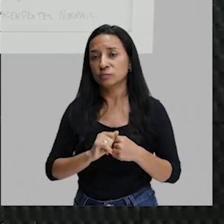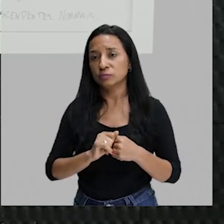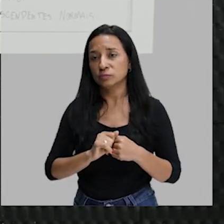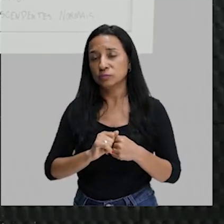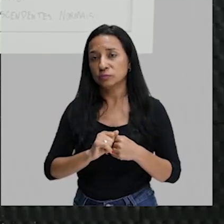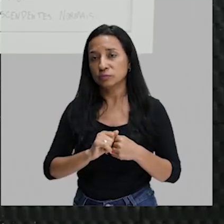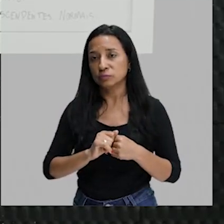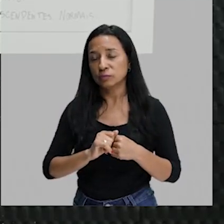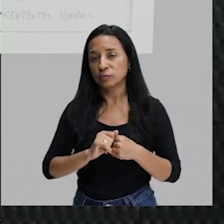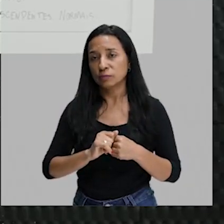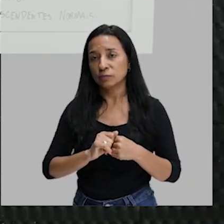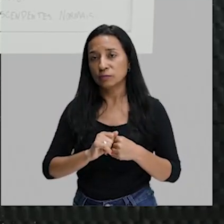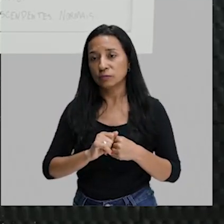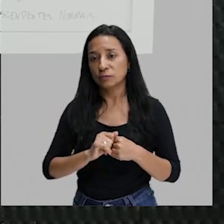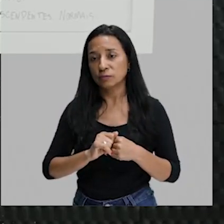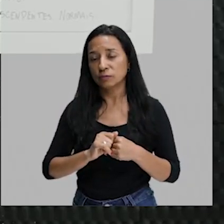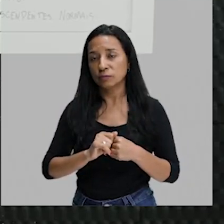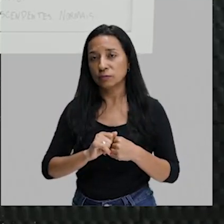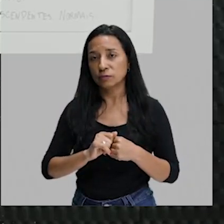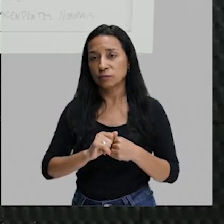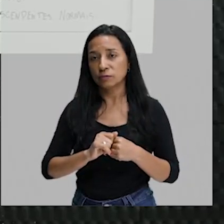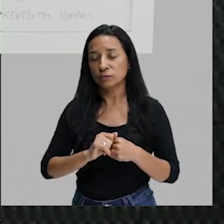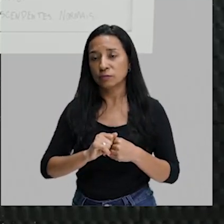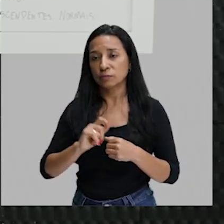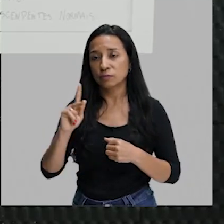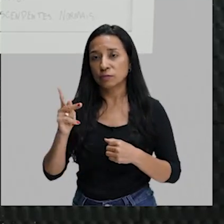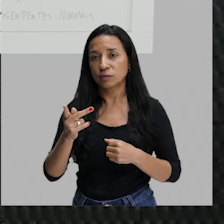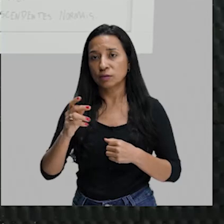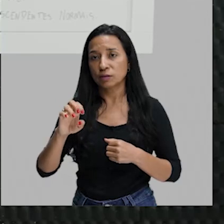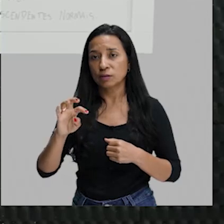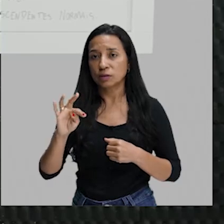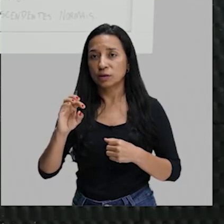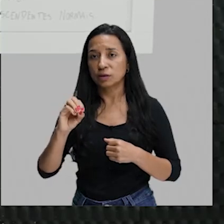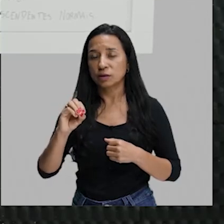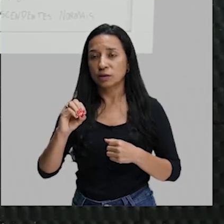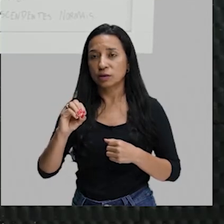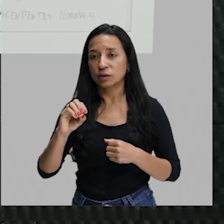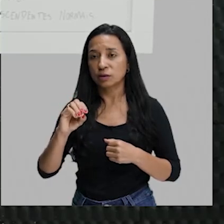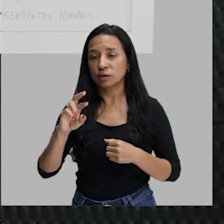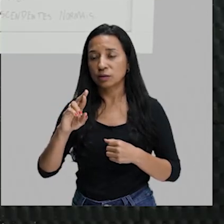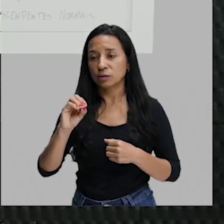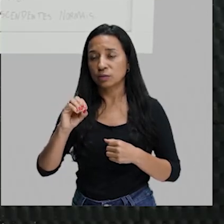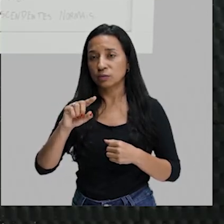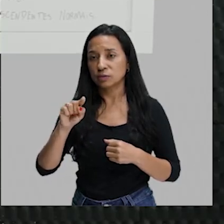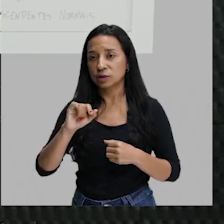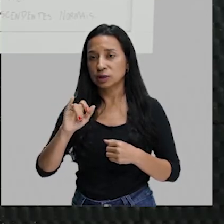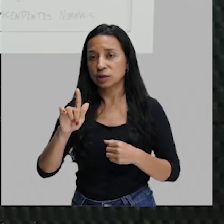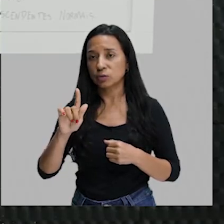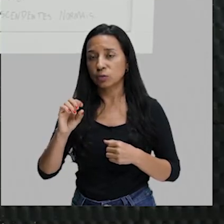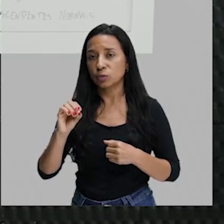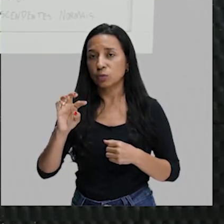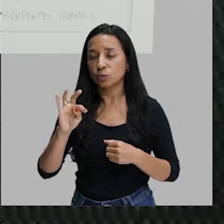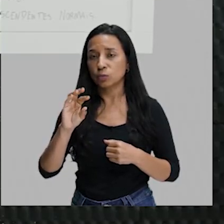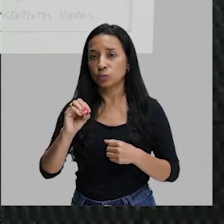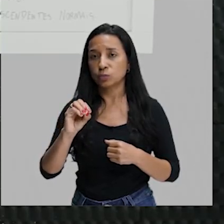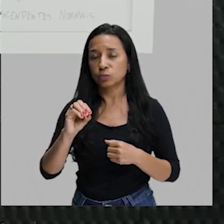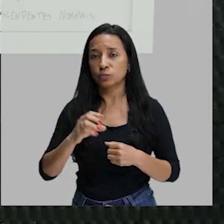aqui, ó. Os pais iguais, que são do 5 e o 6, são o quê? São heterozigoto. Tá